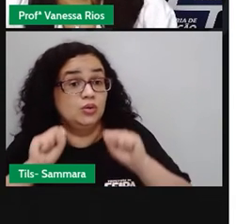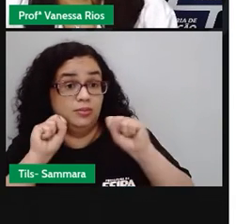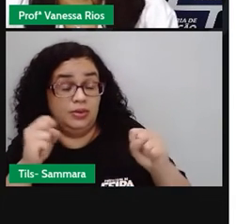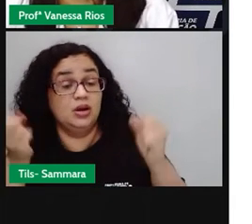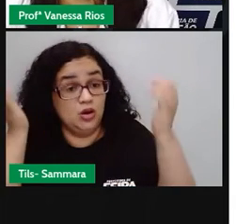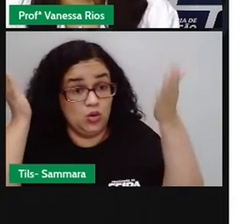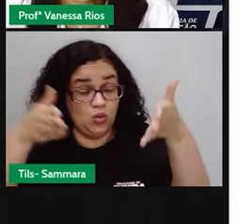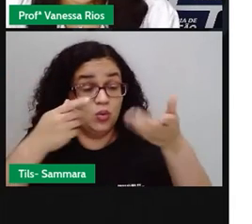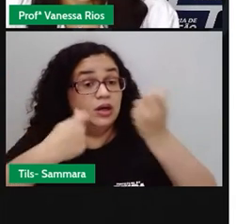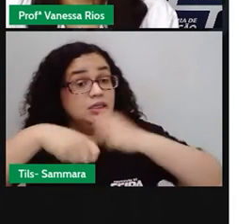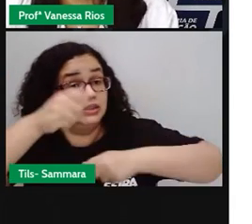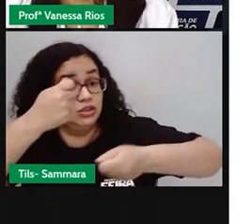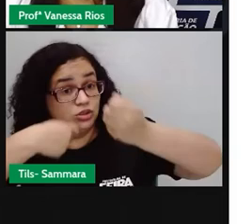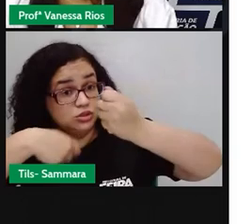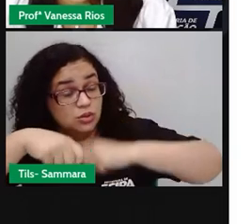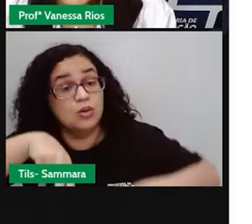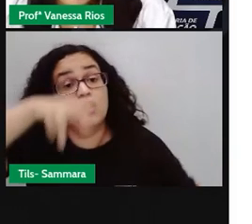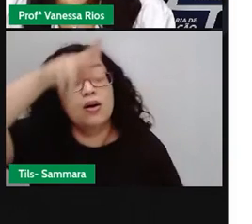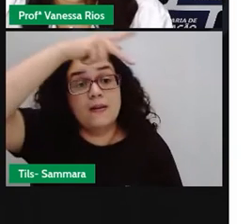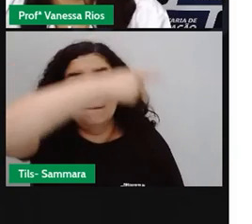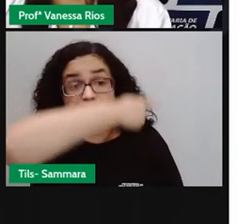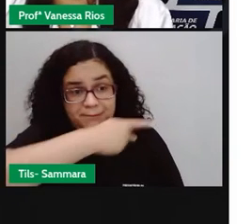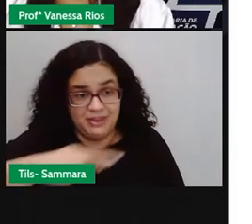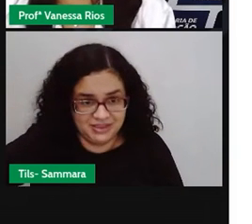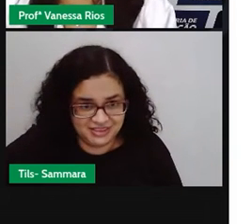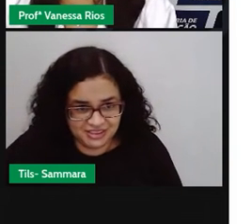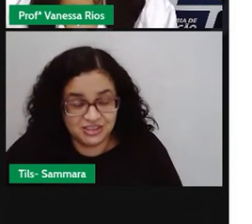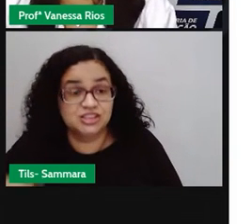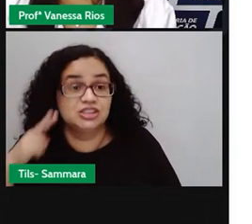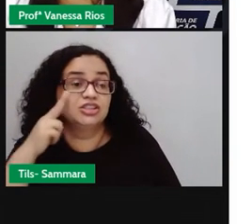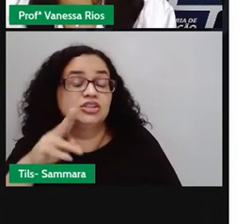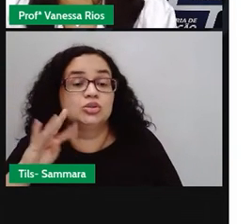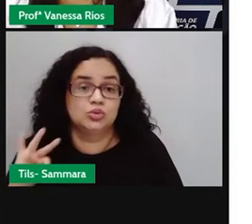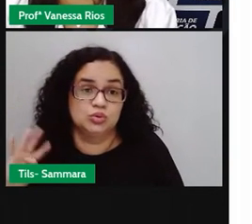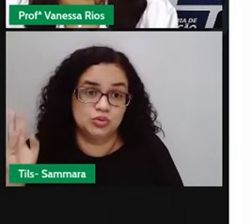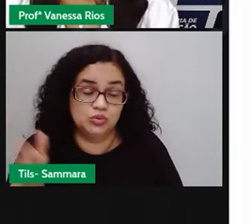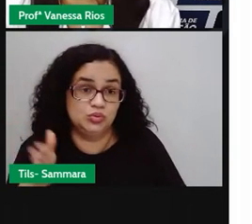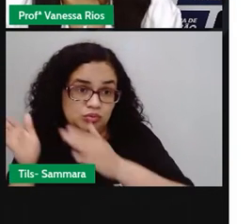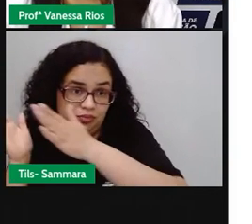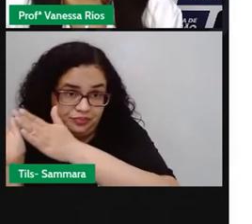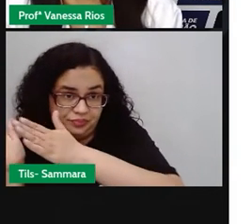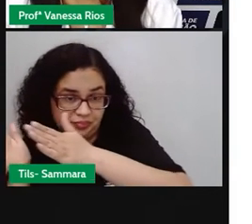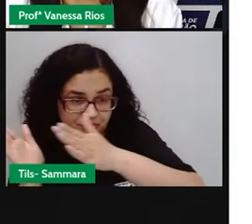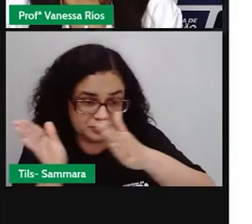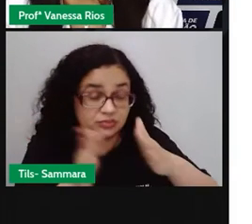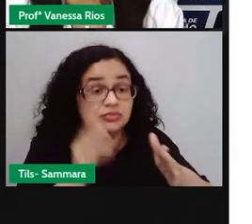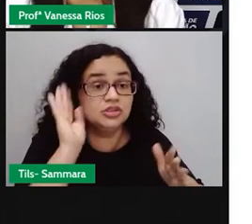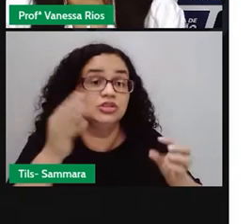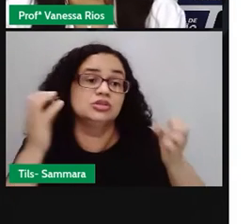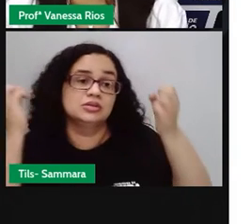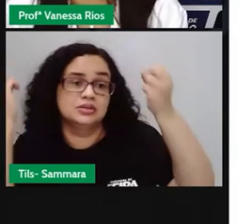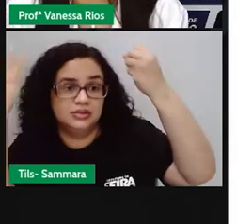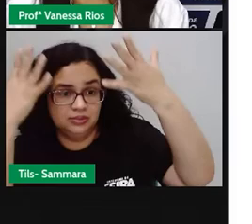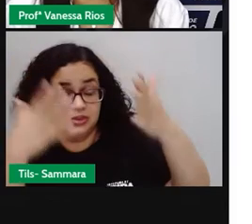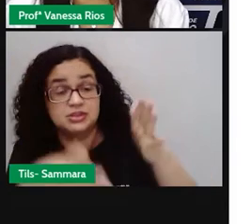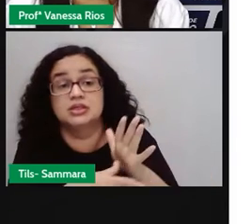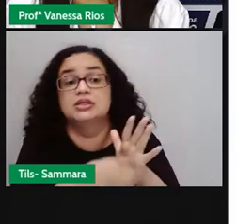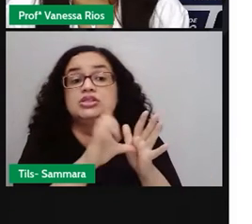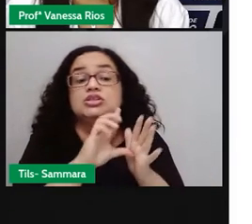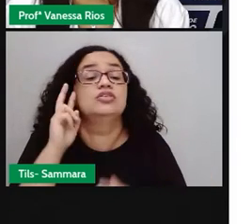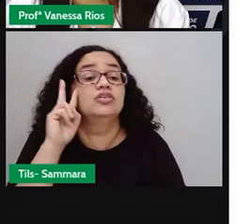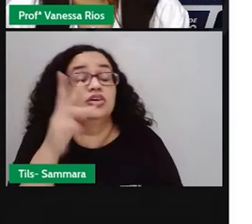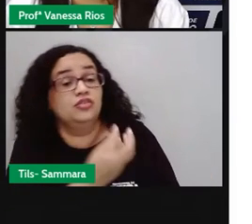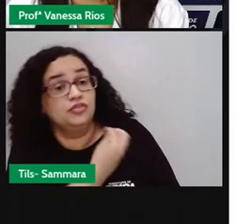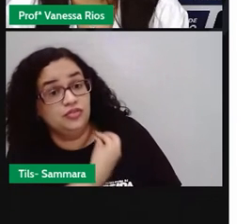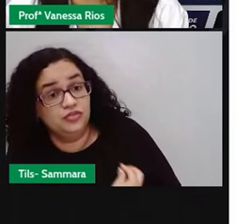agora é administrado por um presidente. A gente já viu toda aí essa trajetória, a Pro já explicou que antes nós